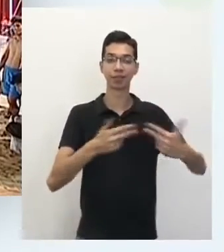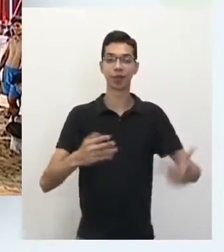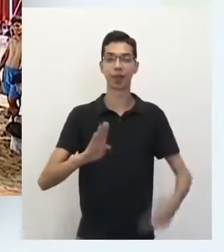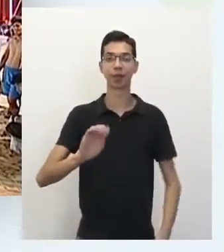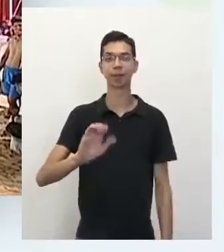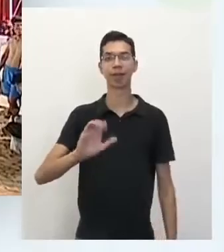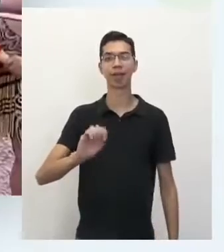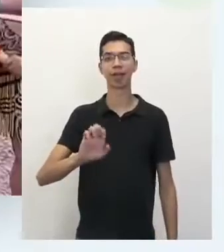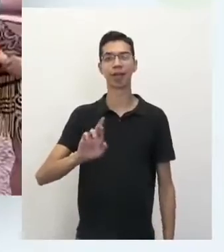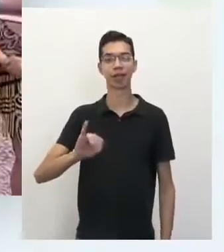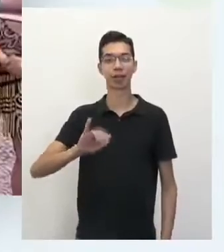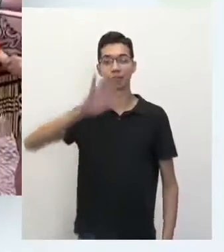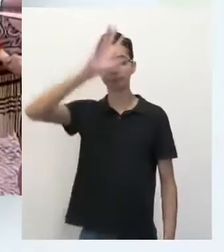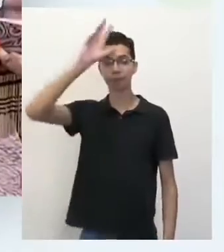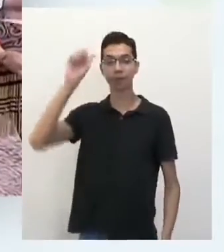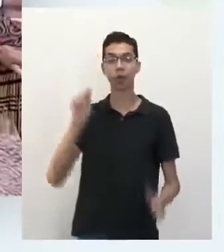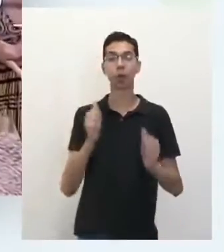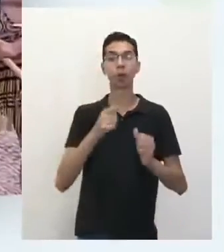Mato Grosso.